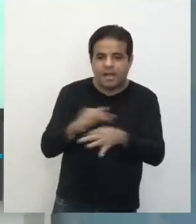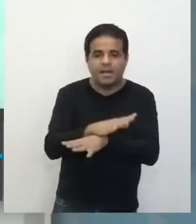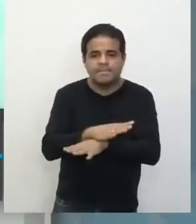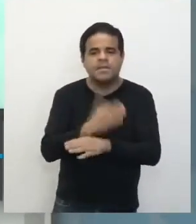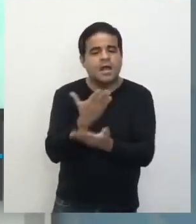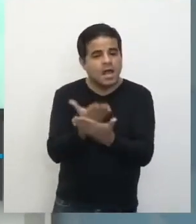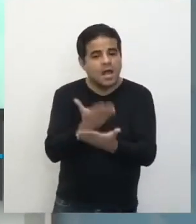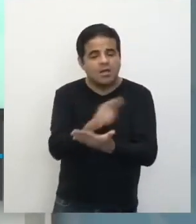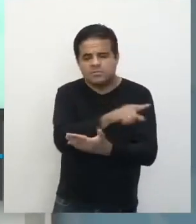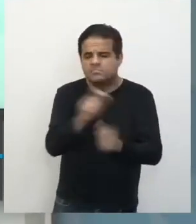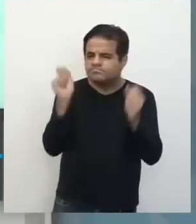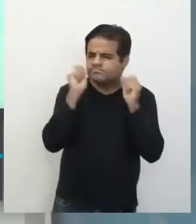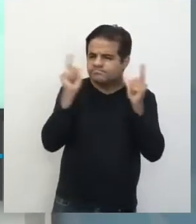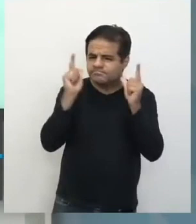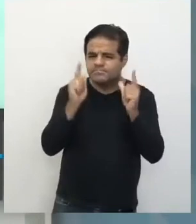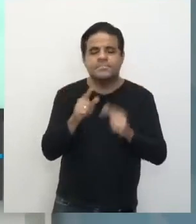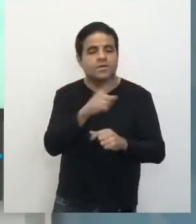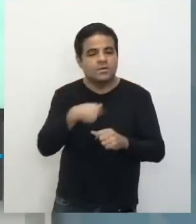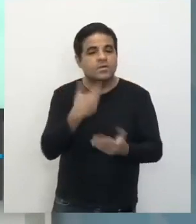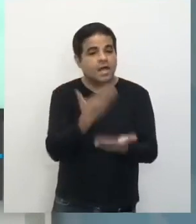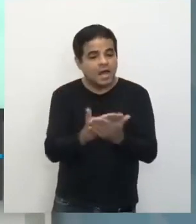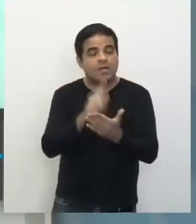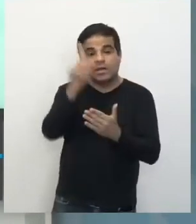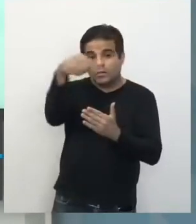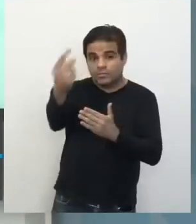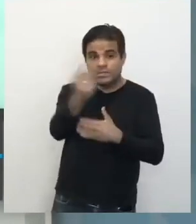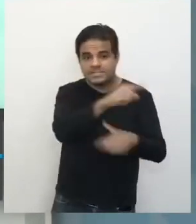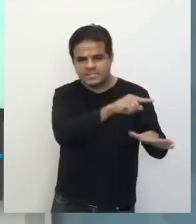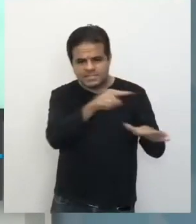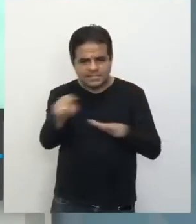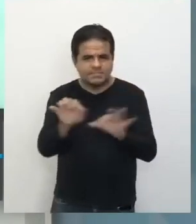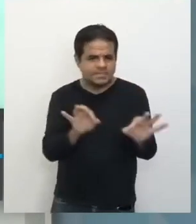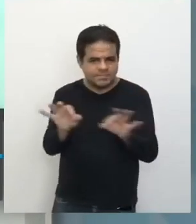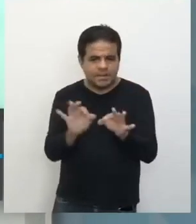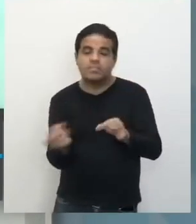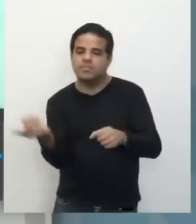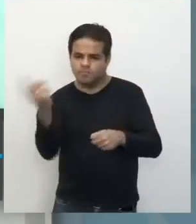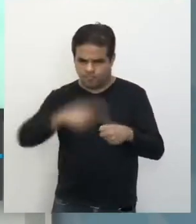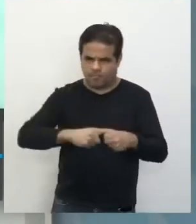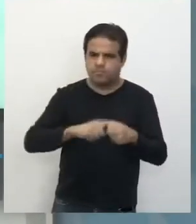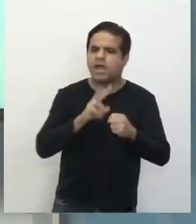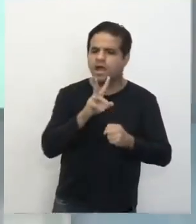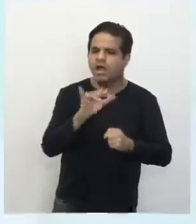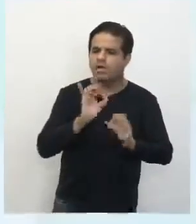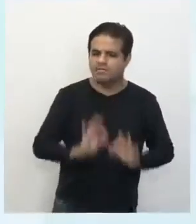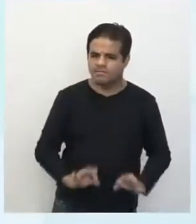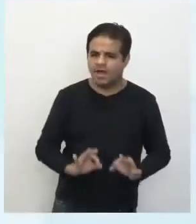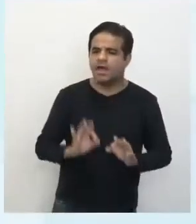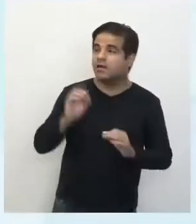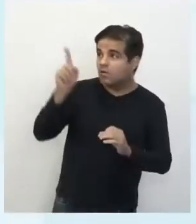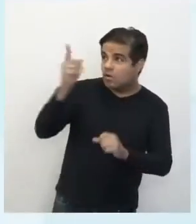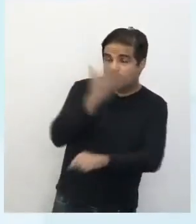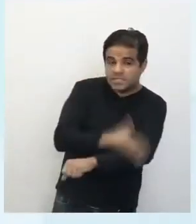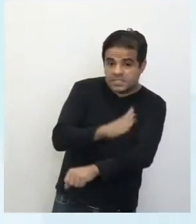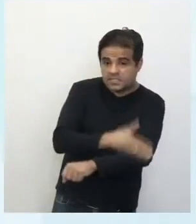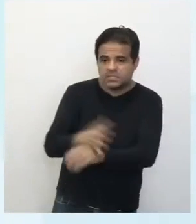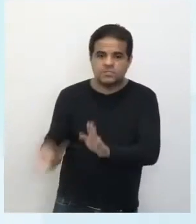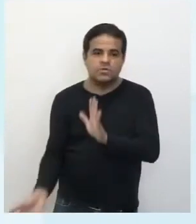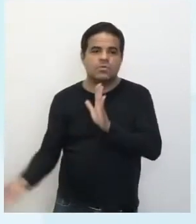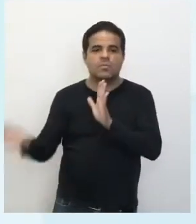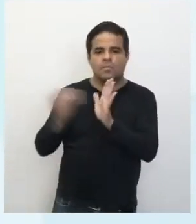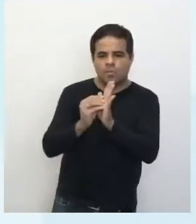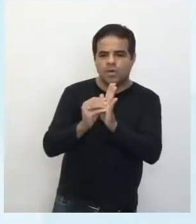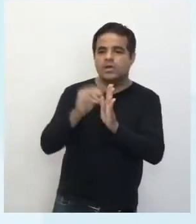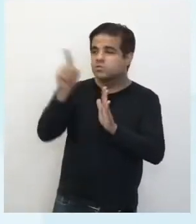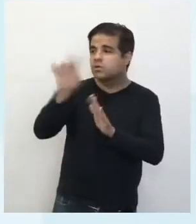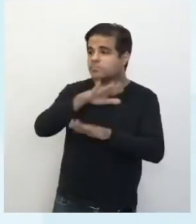vocês já ficarem aquecidos para a nossa aula da semana que vem, tá bom? Nós vamos voltar nela. Então, olha lá, ó, o exercício eu coloquei como extra,